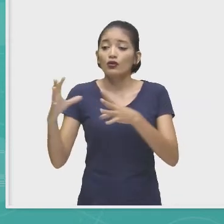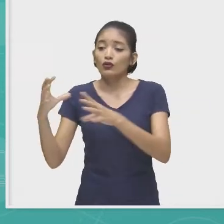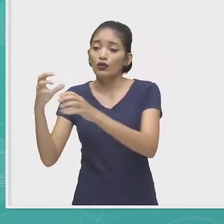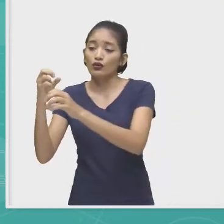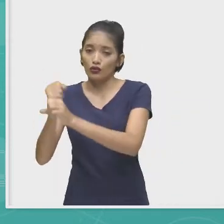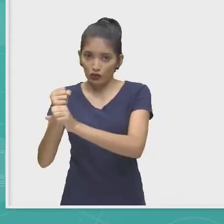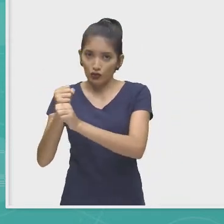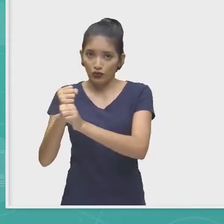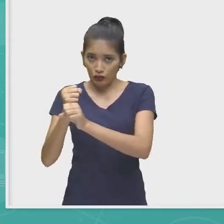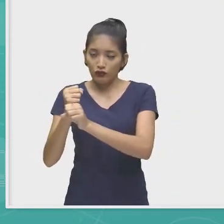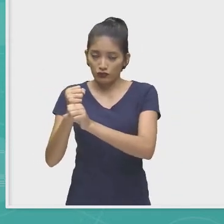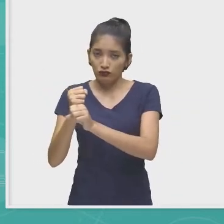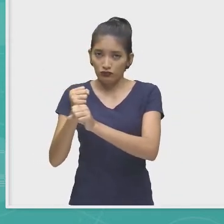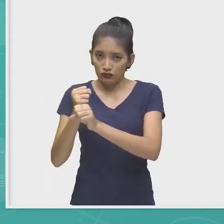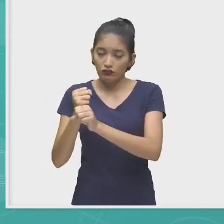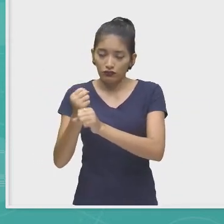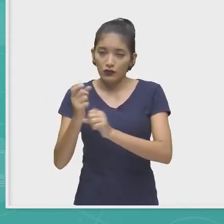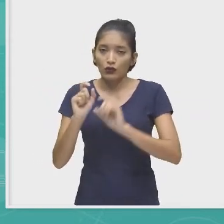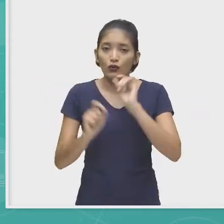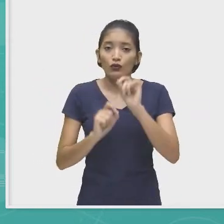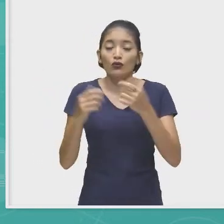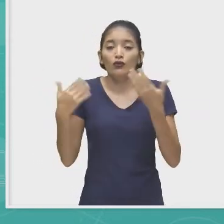nossa operação,